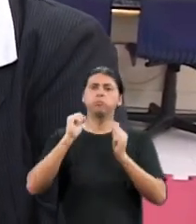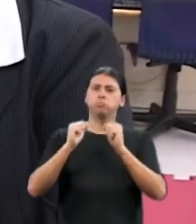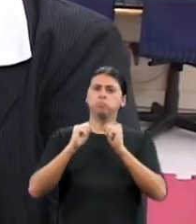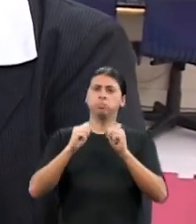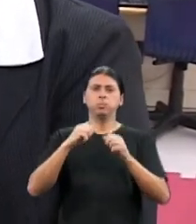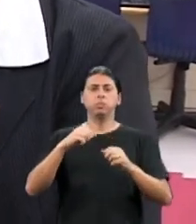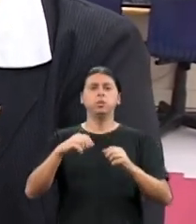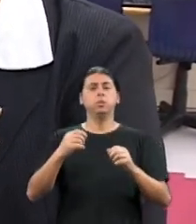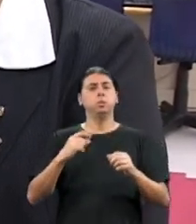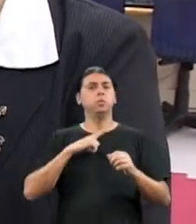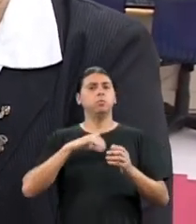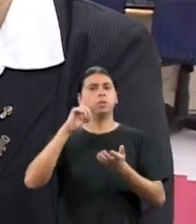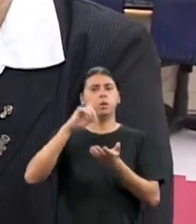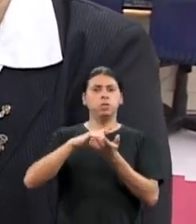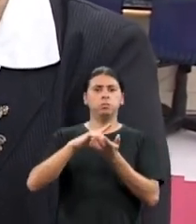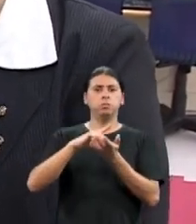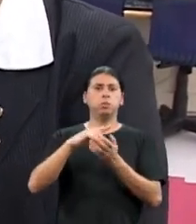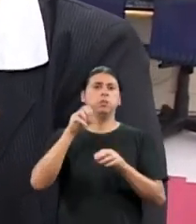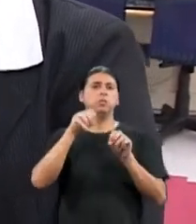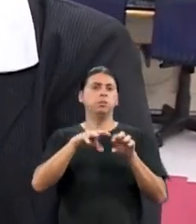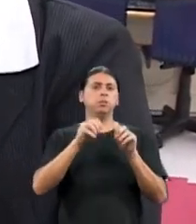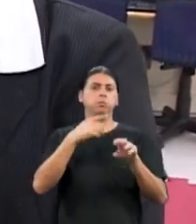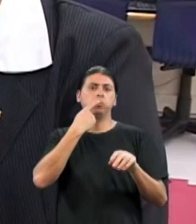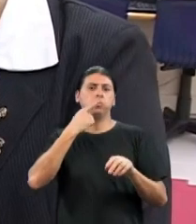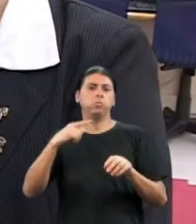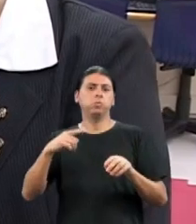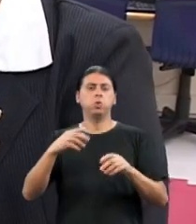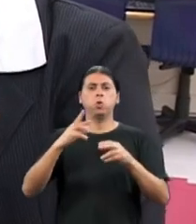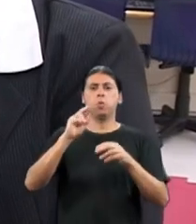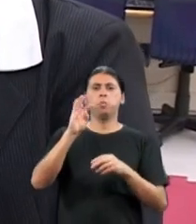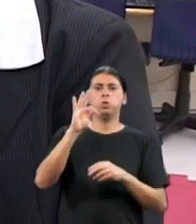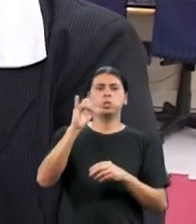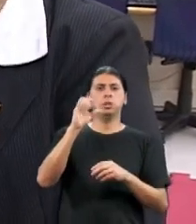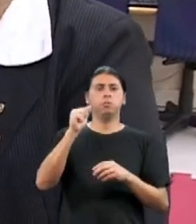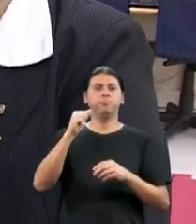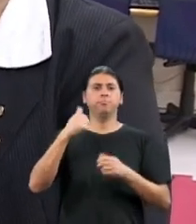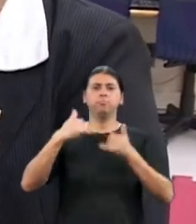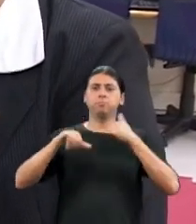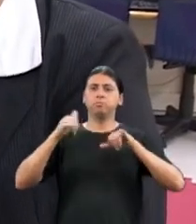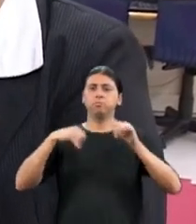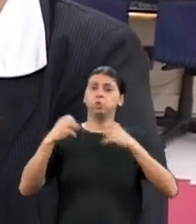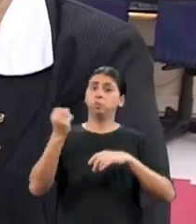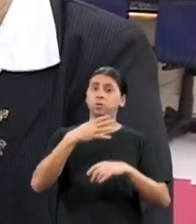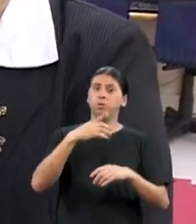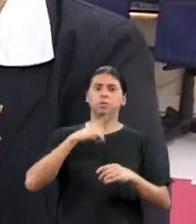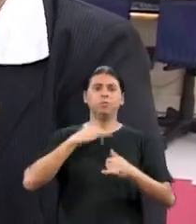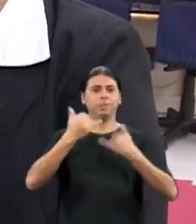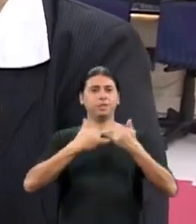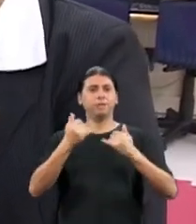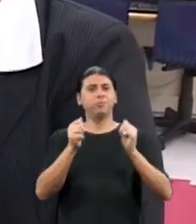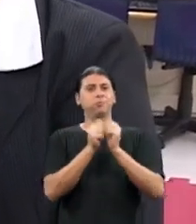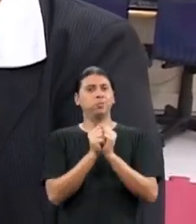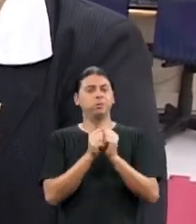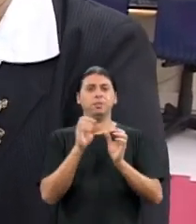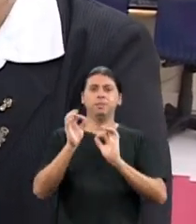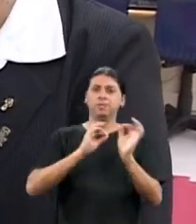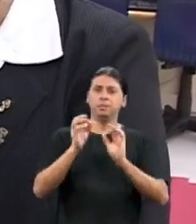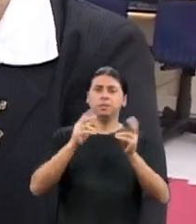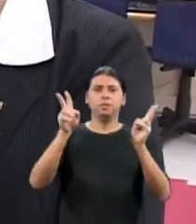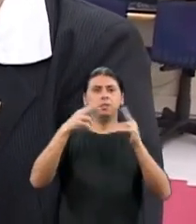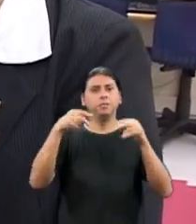educação infantil, a robótica entra como lúdico, mais um personagem que vem brincar conosco, de fazer